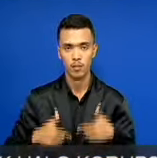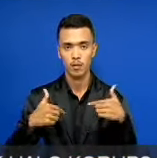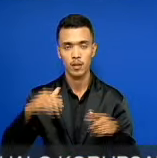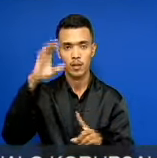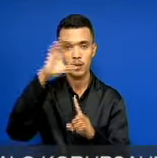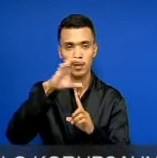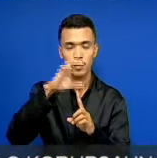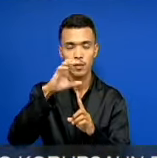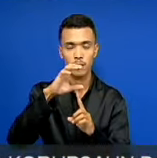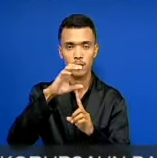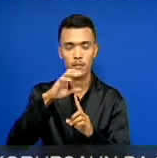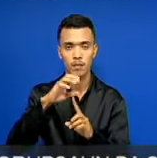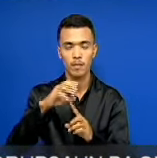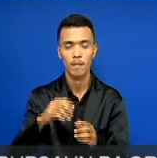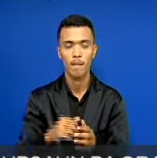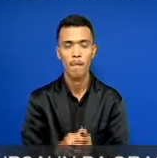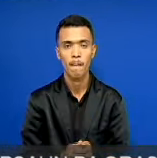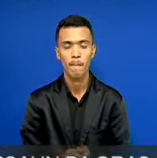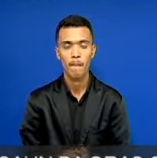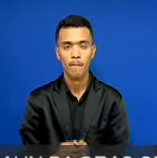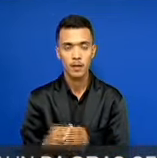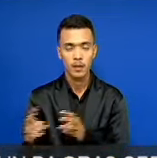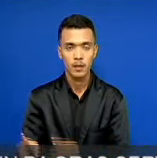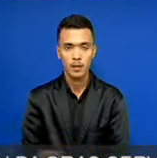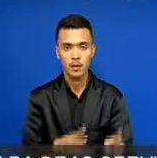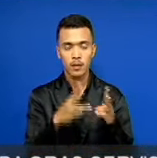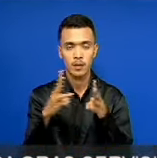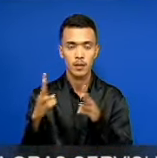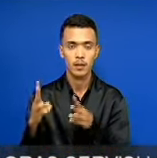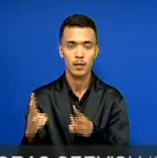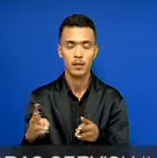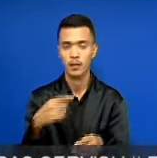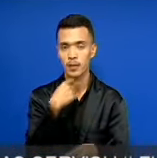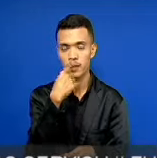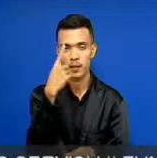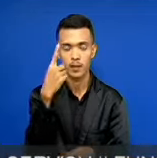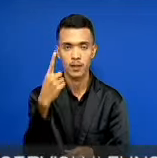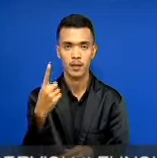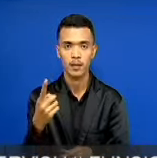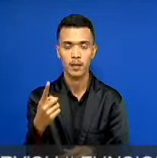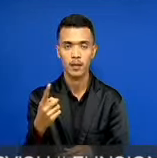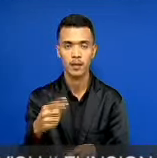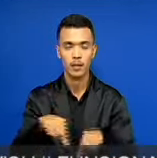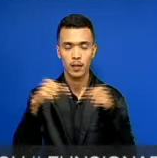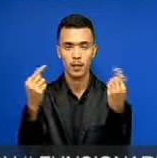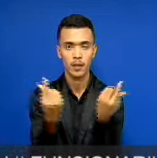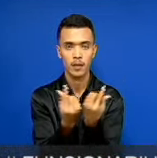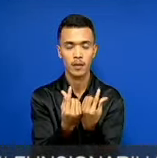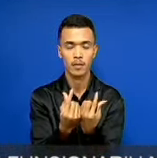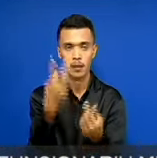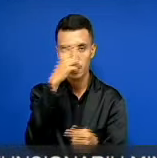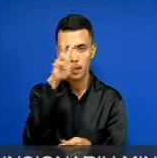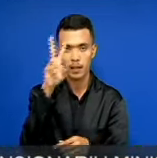Chefe Departamento Manutenção e Conservação de Estradas, Rosério da Costa Freitas, confirma. Equipa técnico